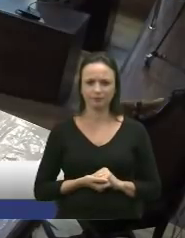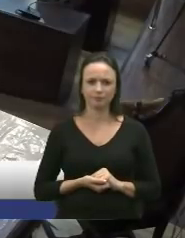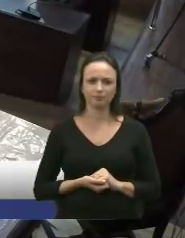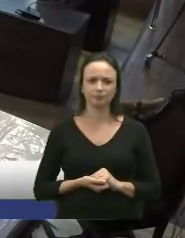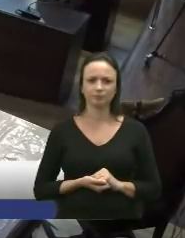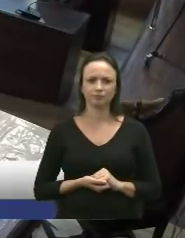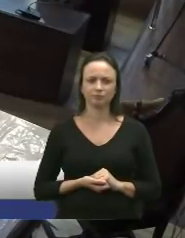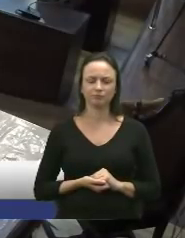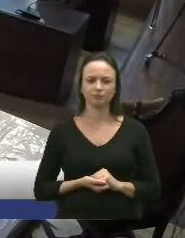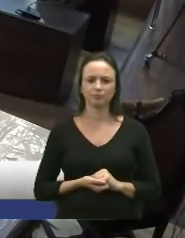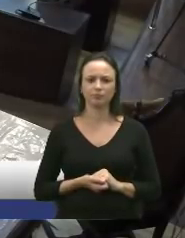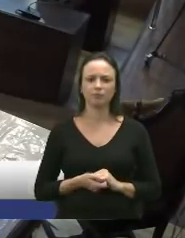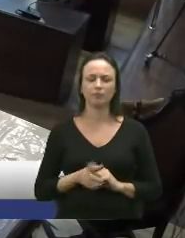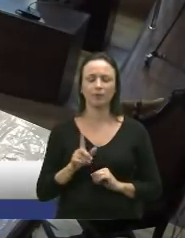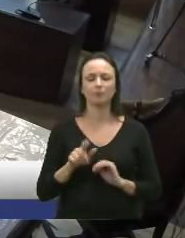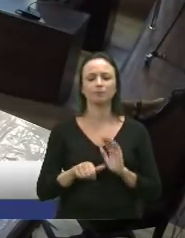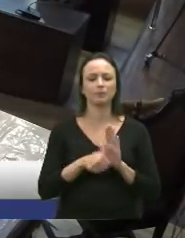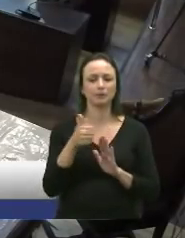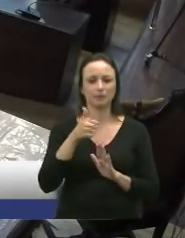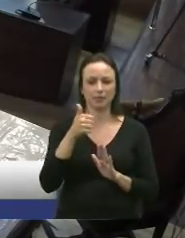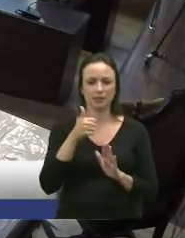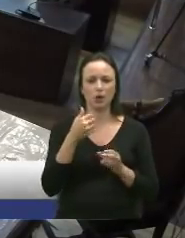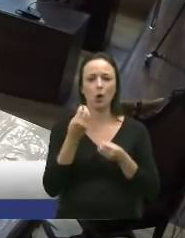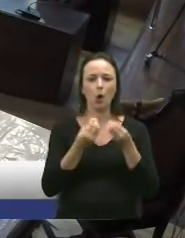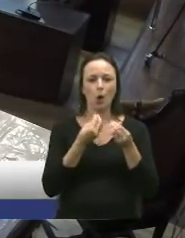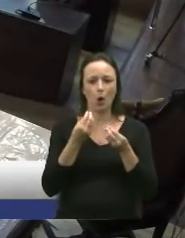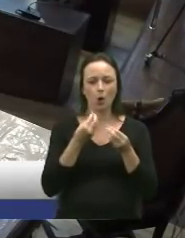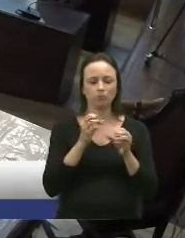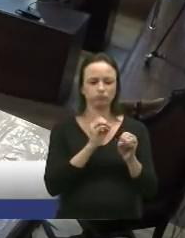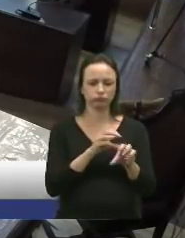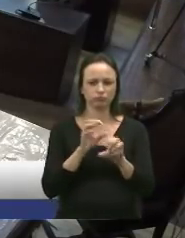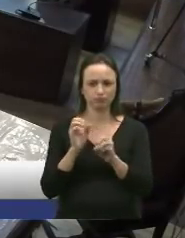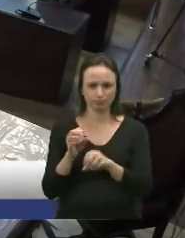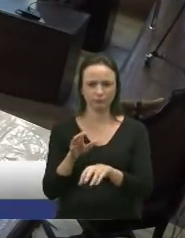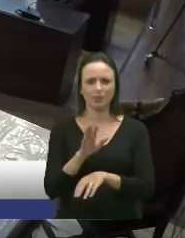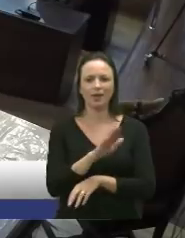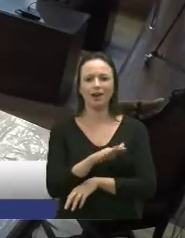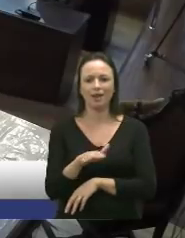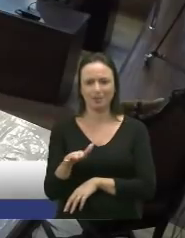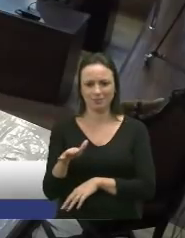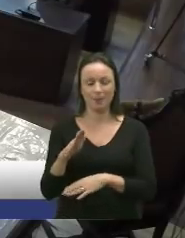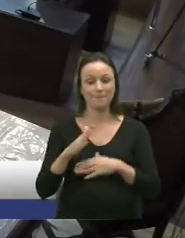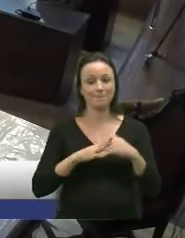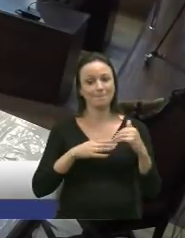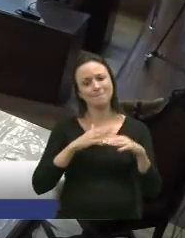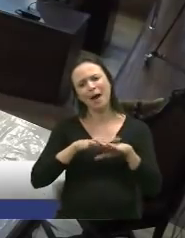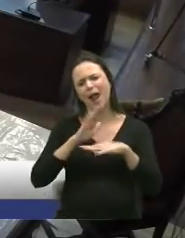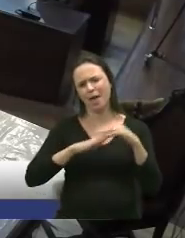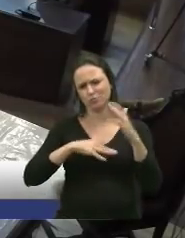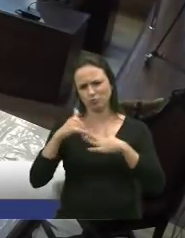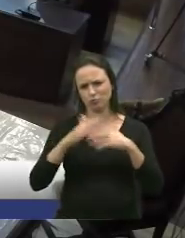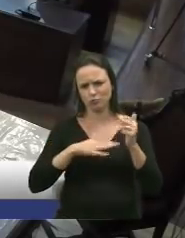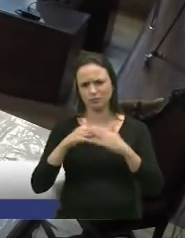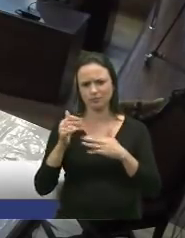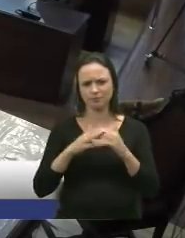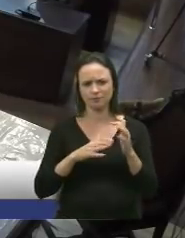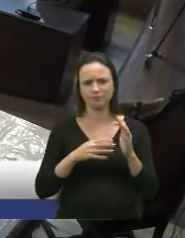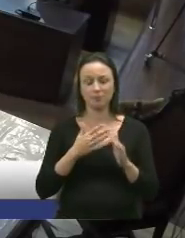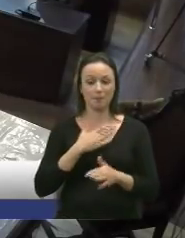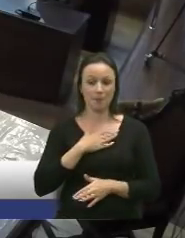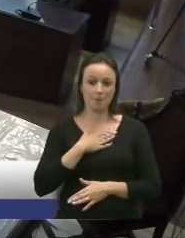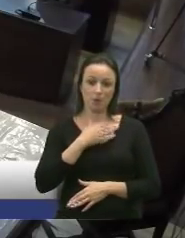Bom, respondendo a primeira questão, como abordar com as crianças, então sejamos mais práticos. A única saída para